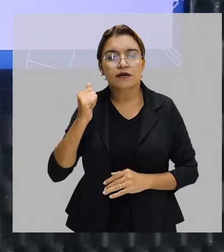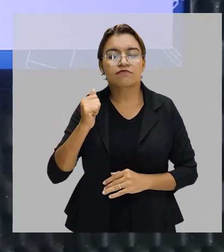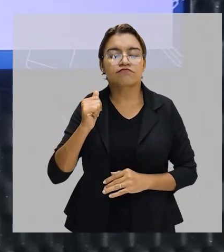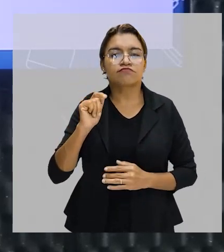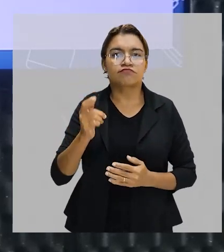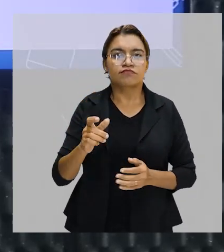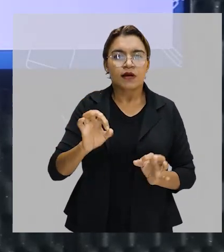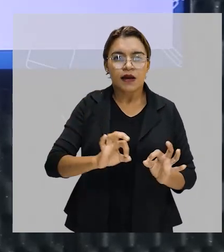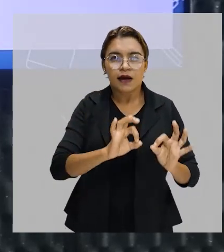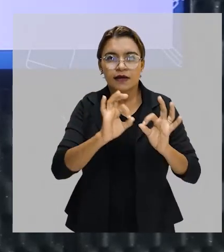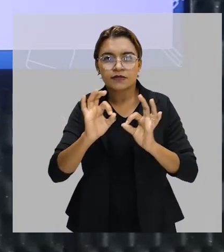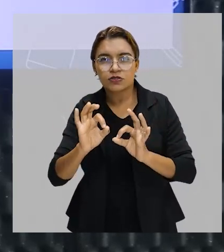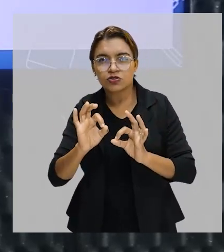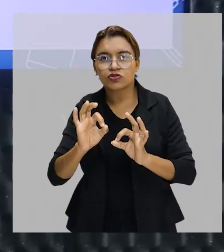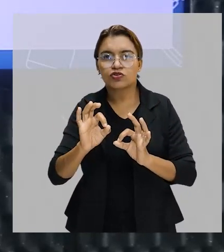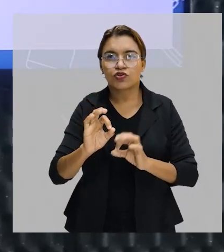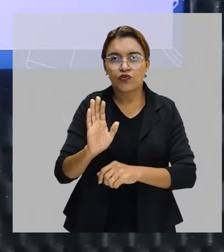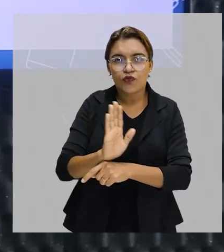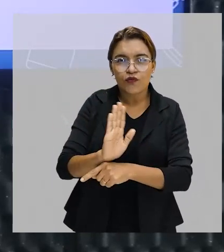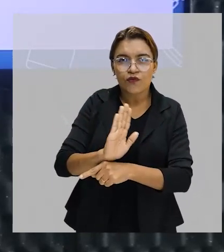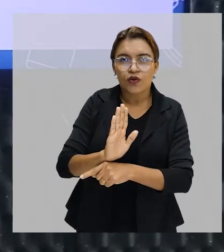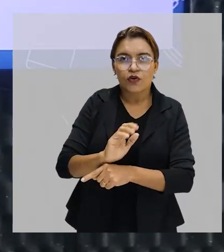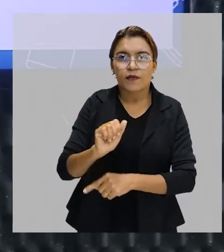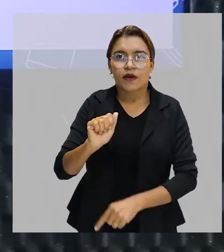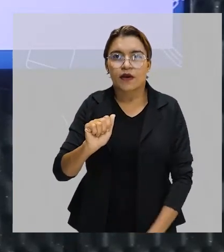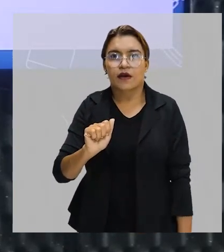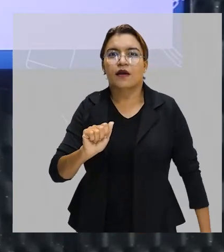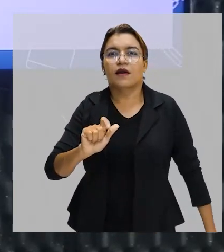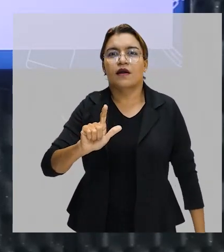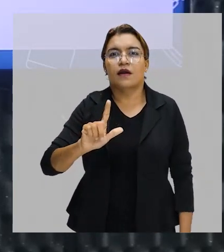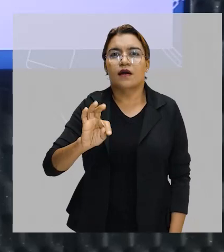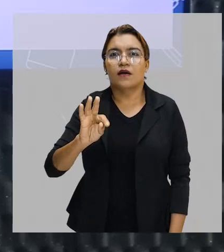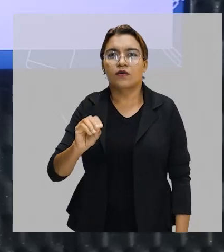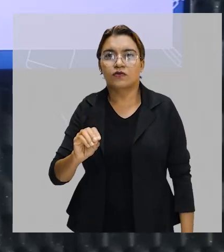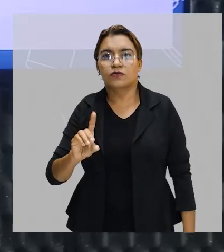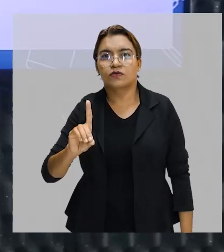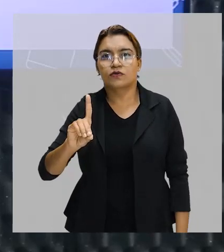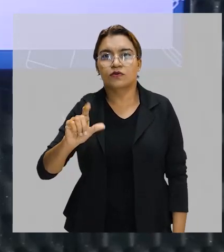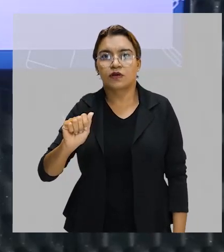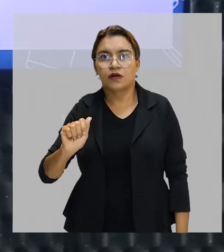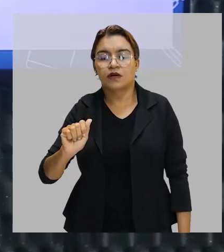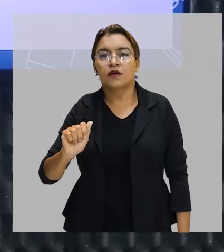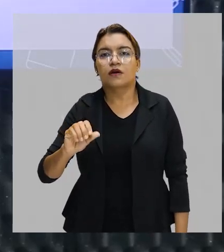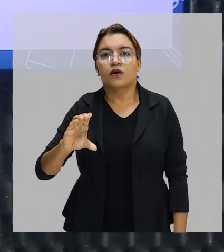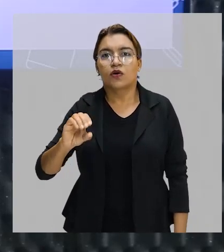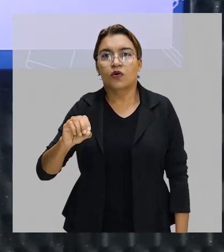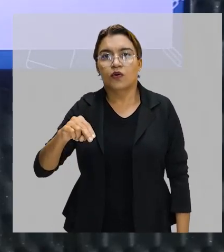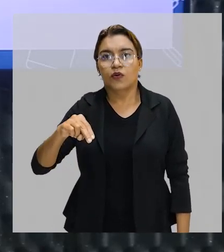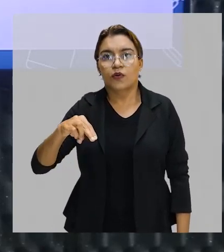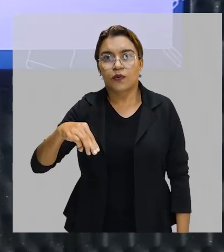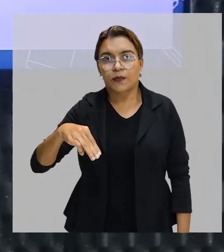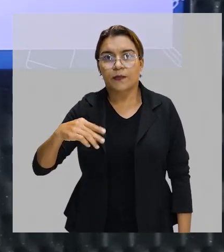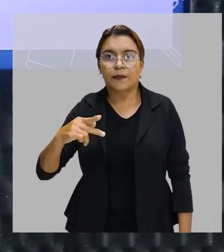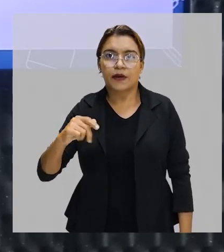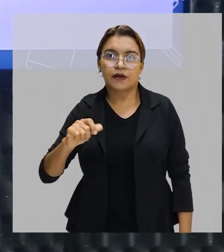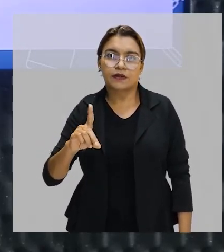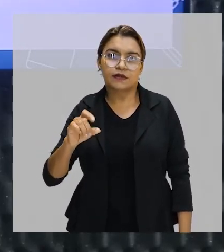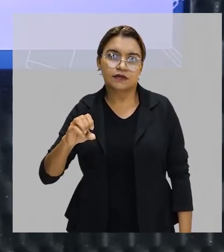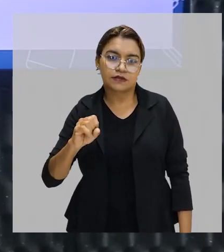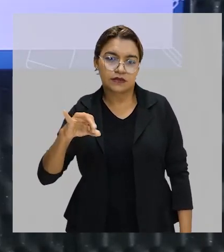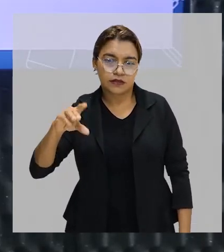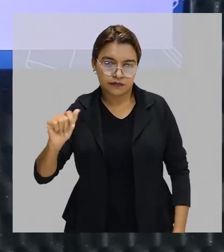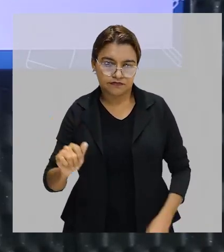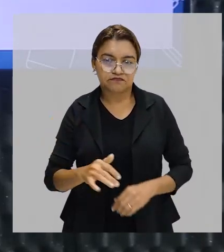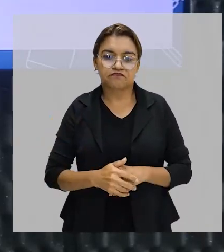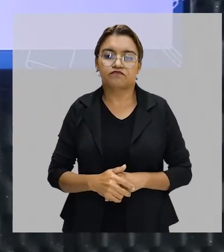Compadecida? Pois é. O Alto da Compadecida mostra, gente, essas características aqui, olha só. É